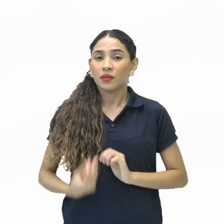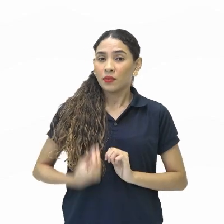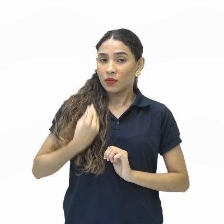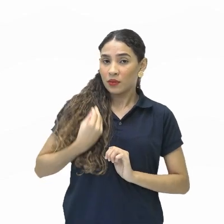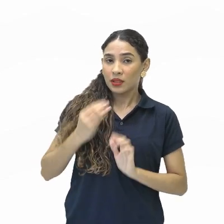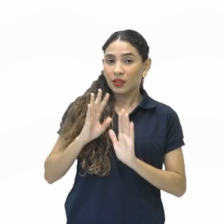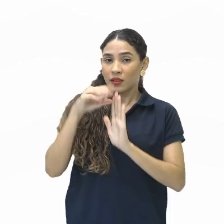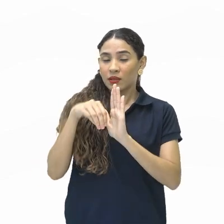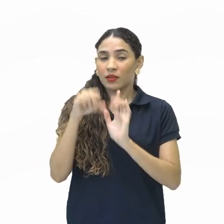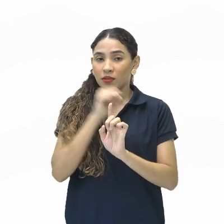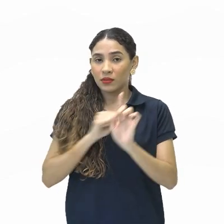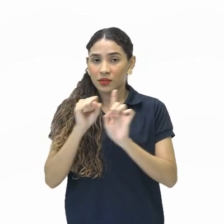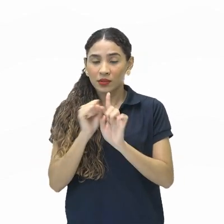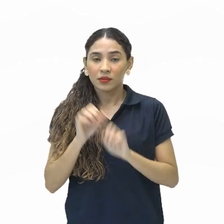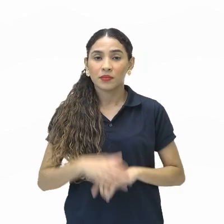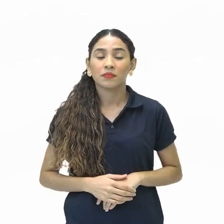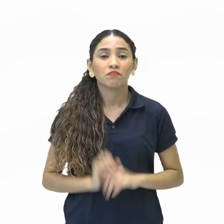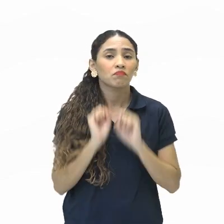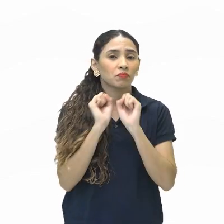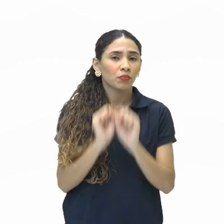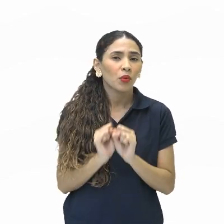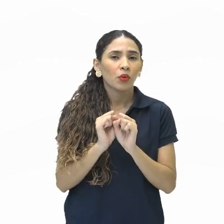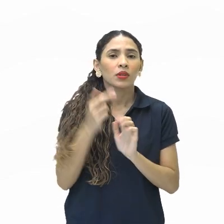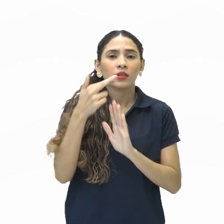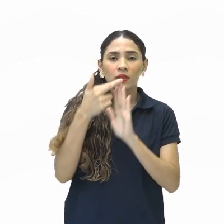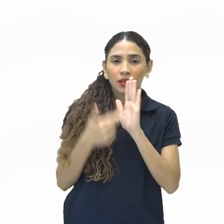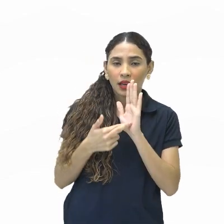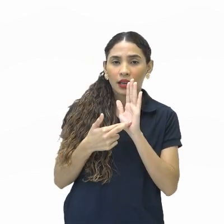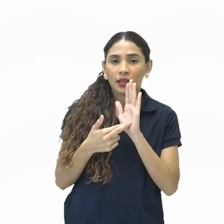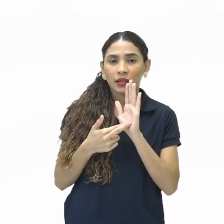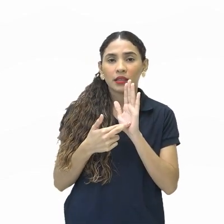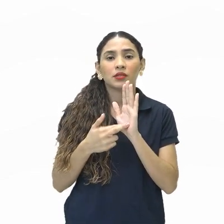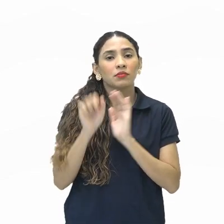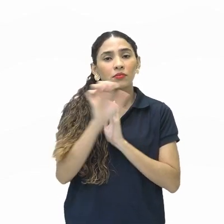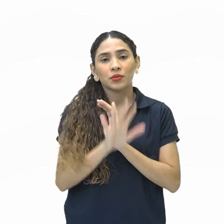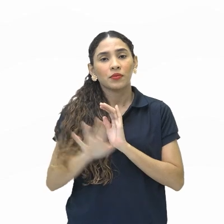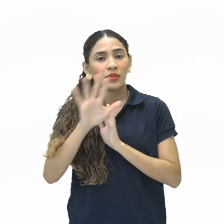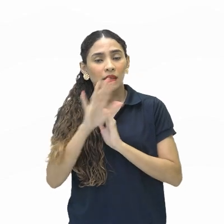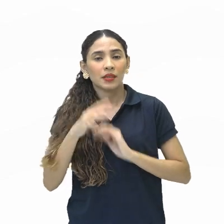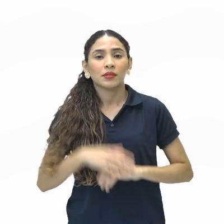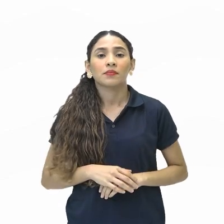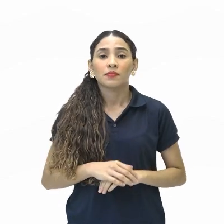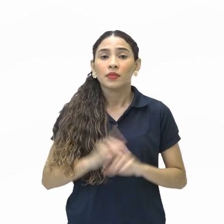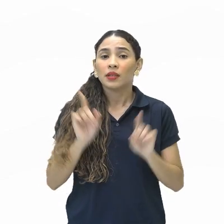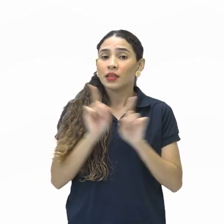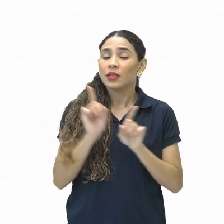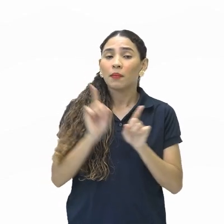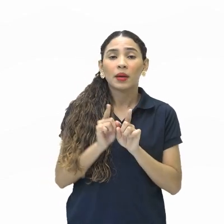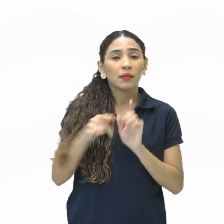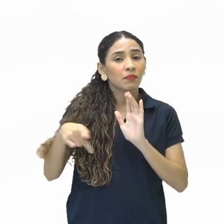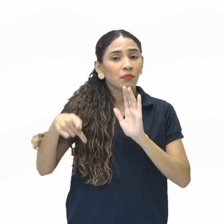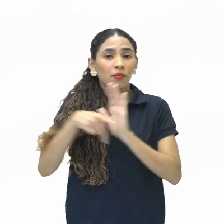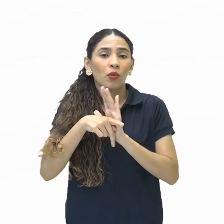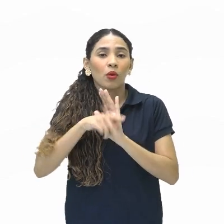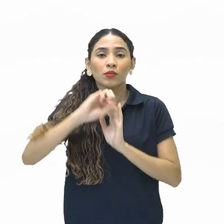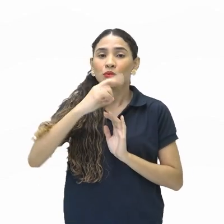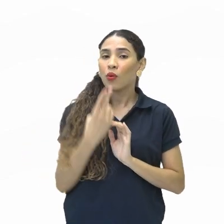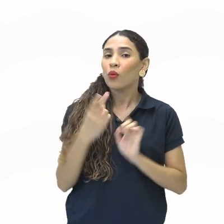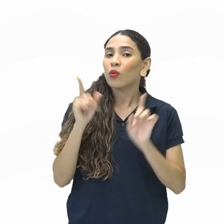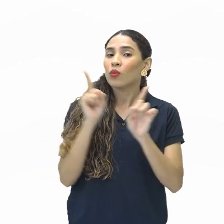em sociedade. Podem ser princípios universais, abstratos ou